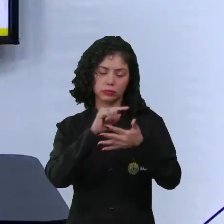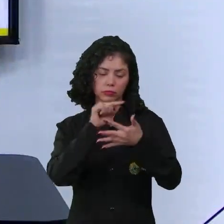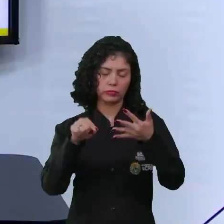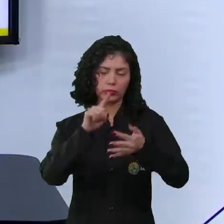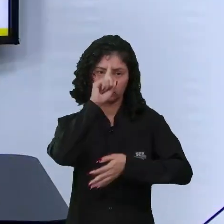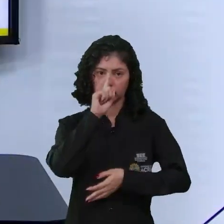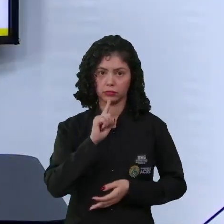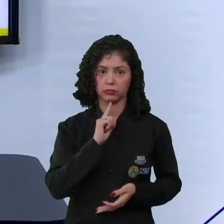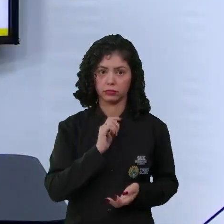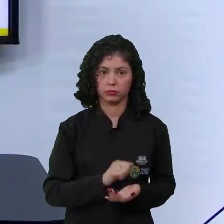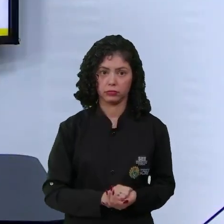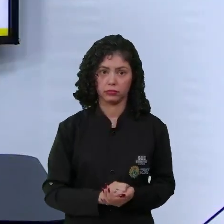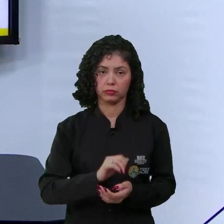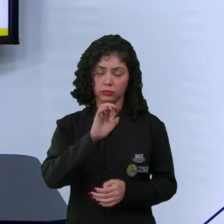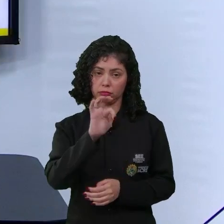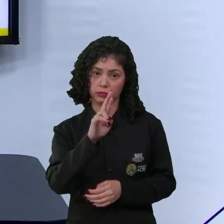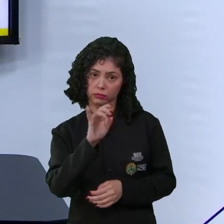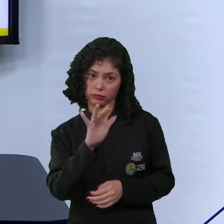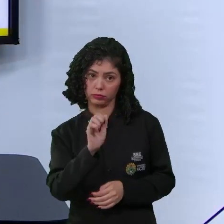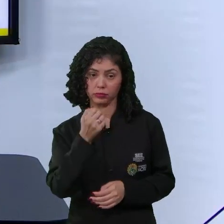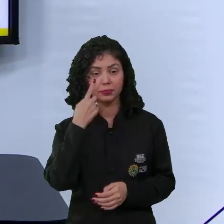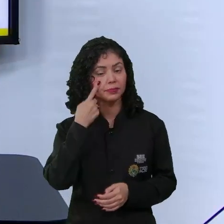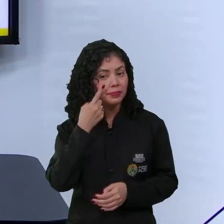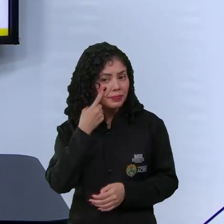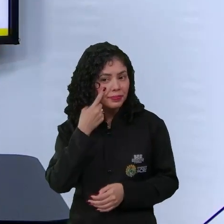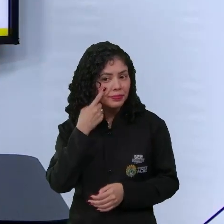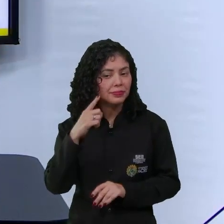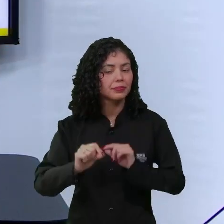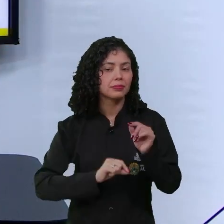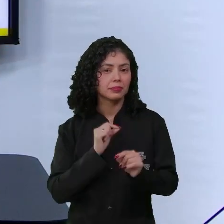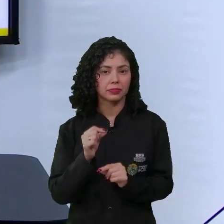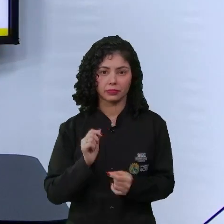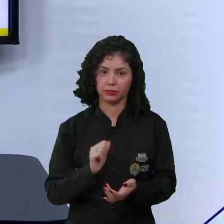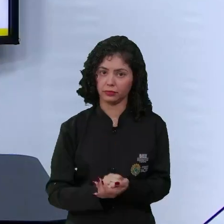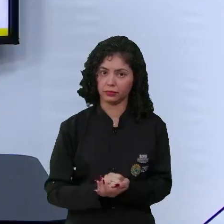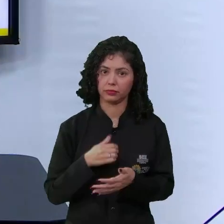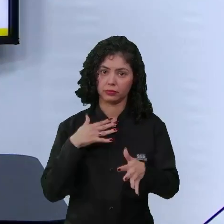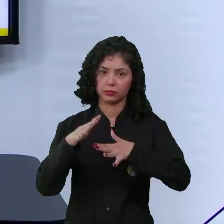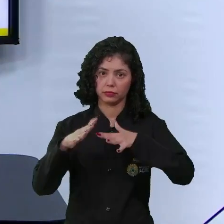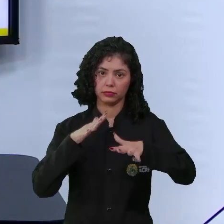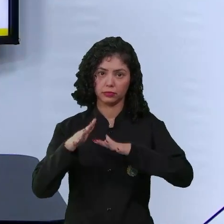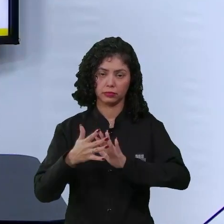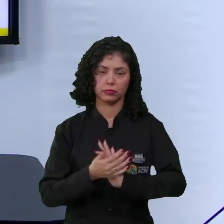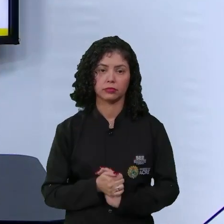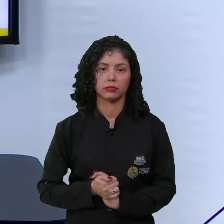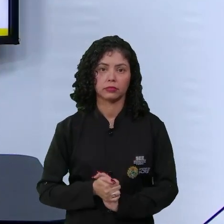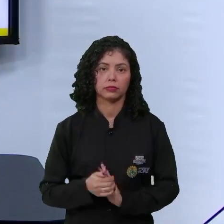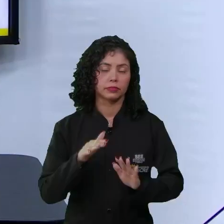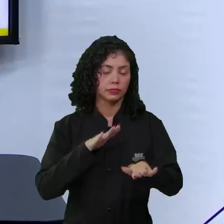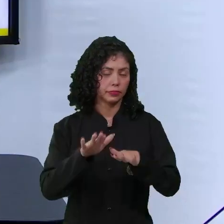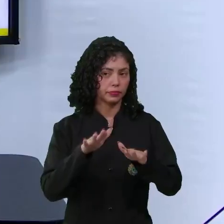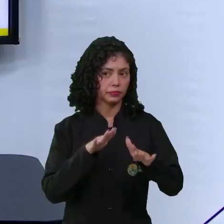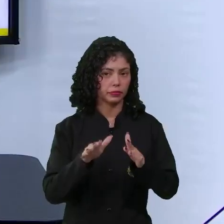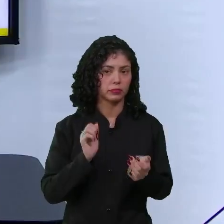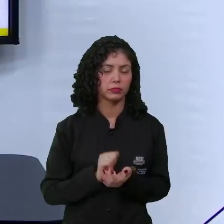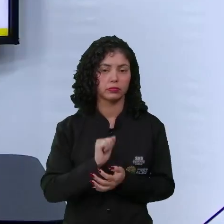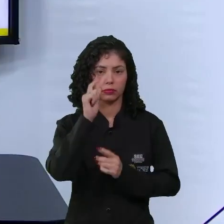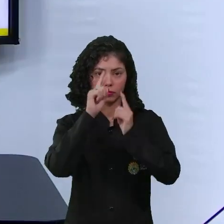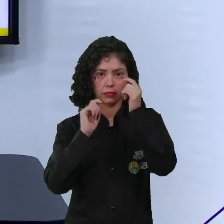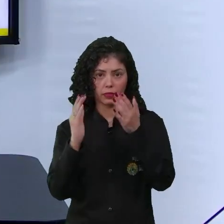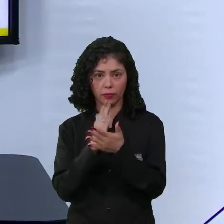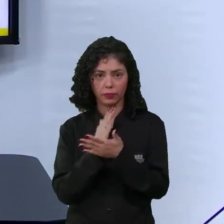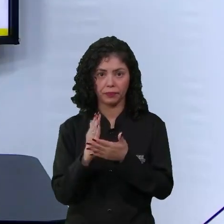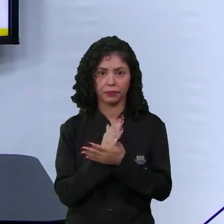imagens estáticas, mas você enxerga o quê? Movimento. E esse movimento, ele está expressando